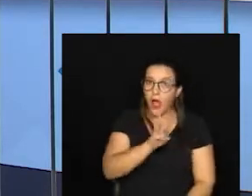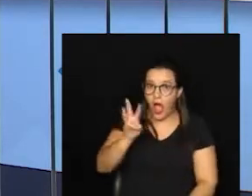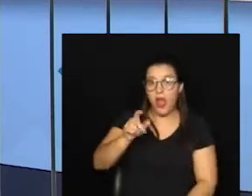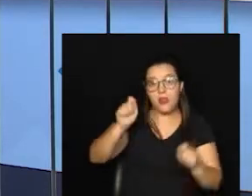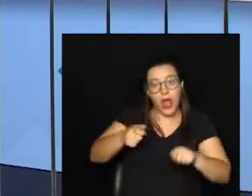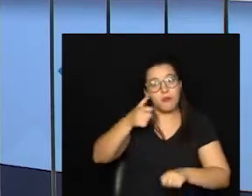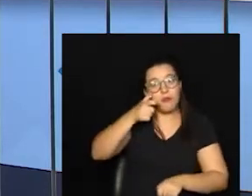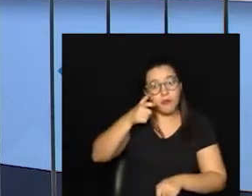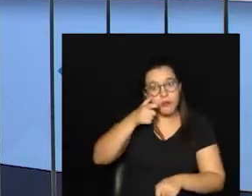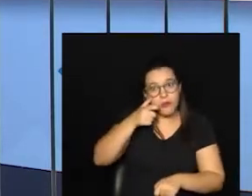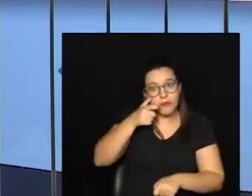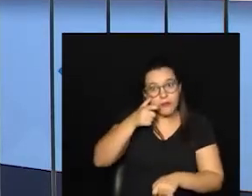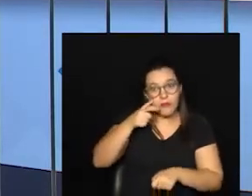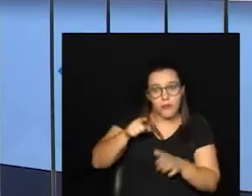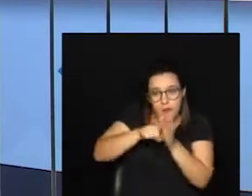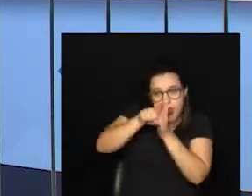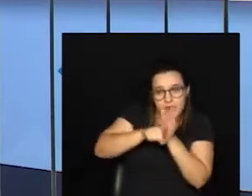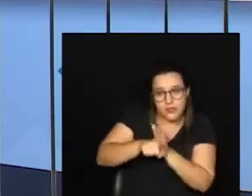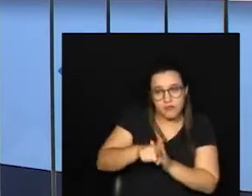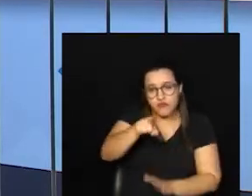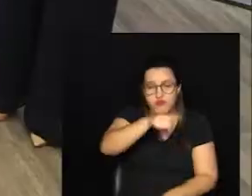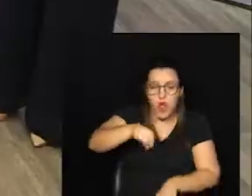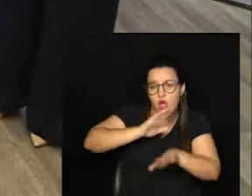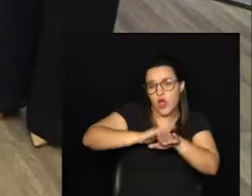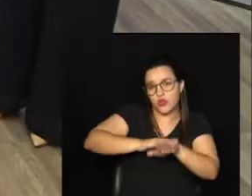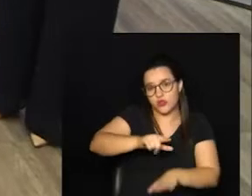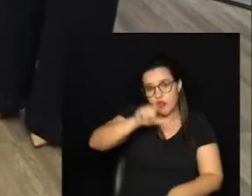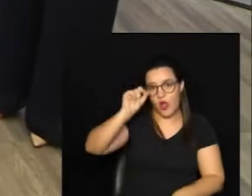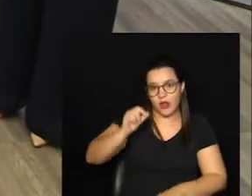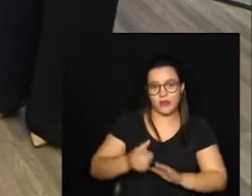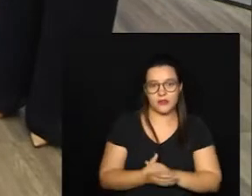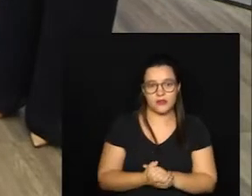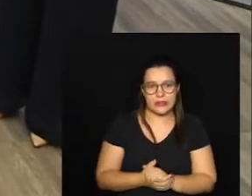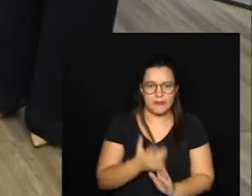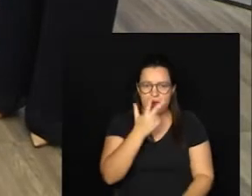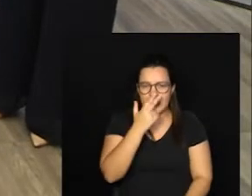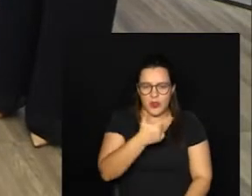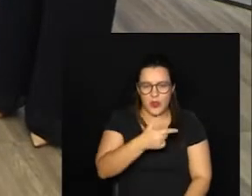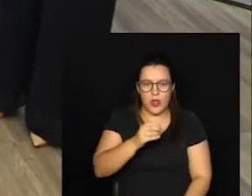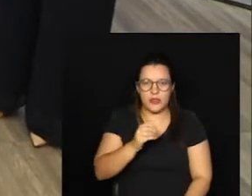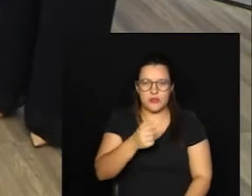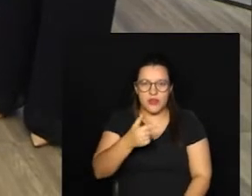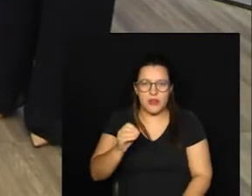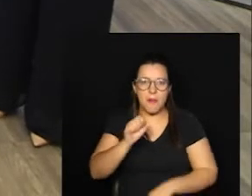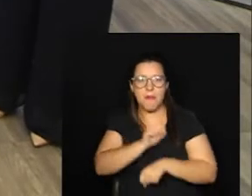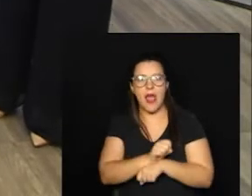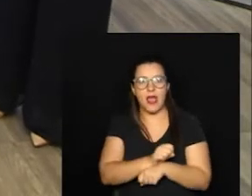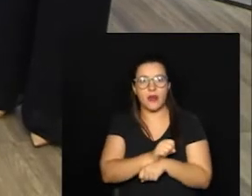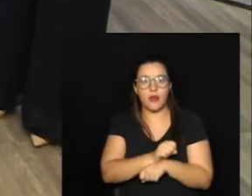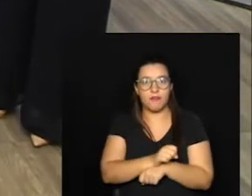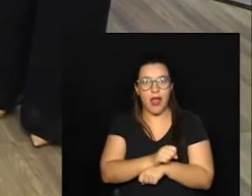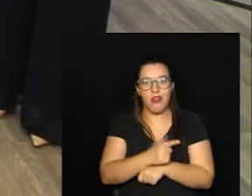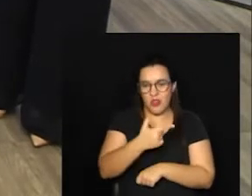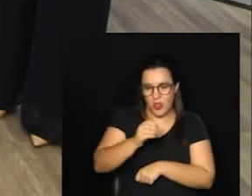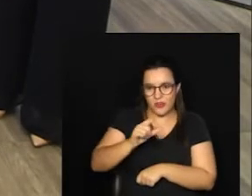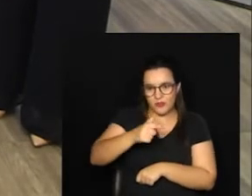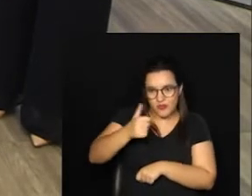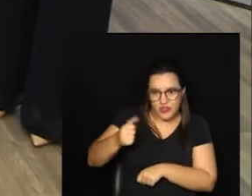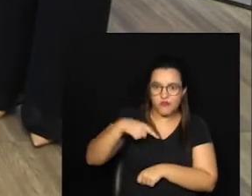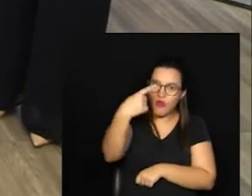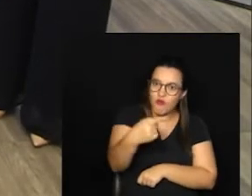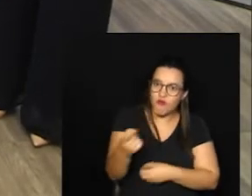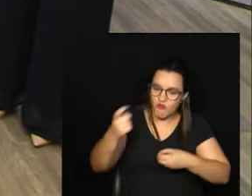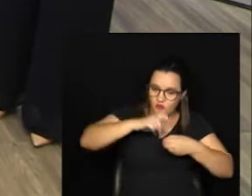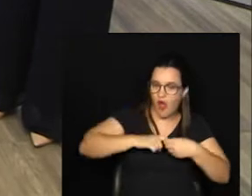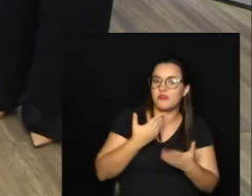você pode escolher. Muita gente agora, já que 2020 deu uma parada, pode aí pensar já em voltar às aulas em